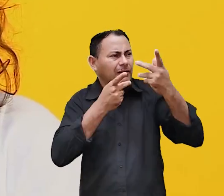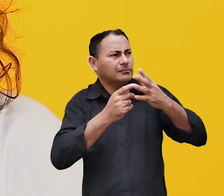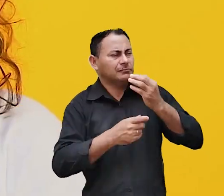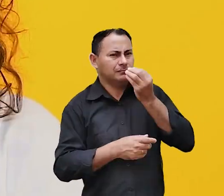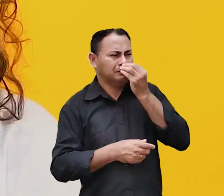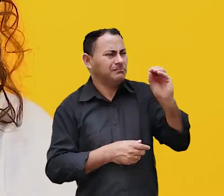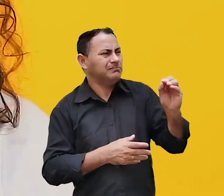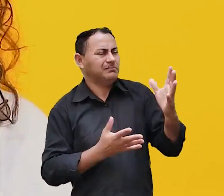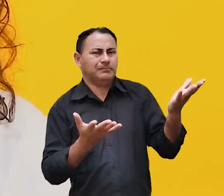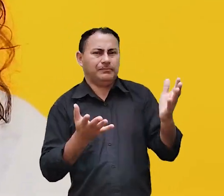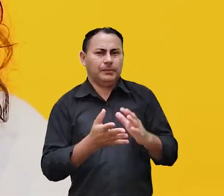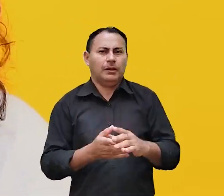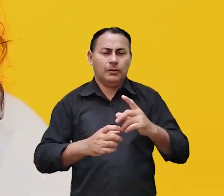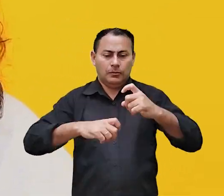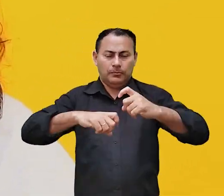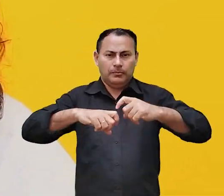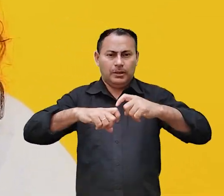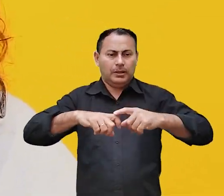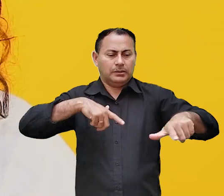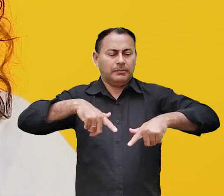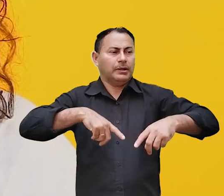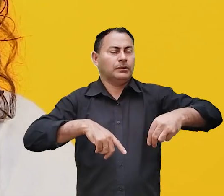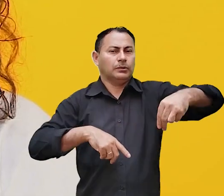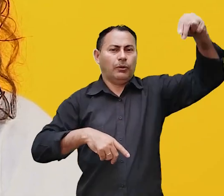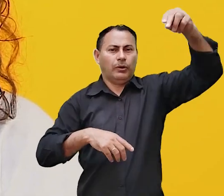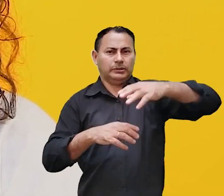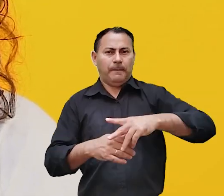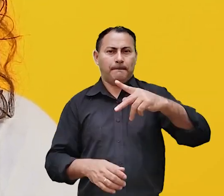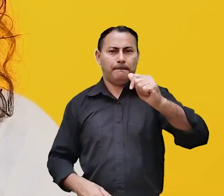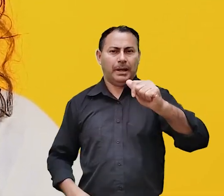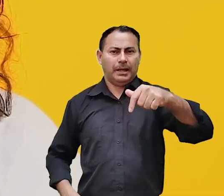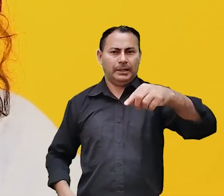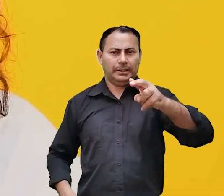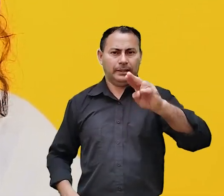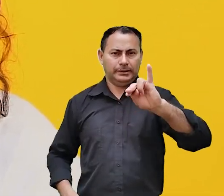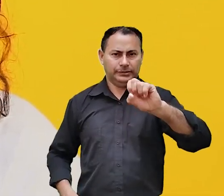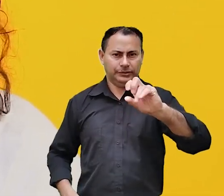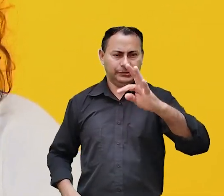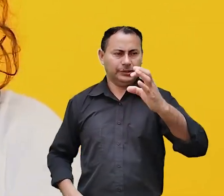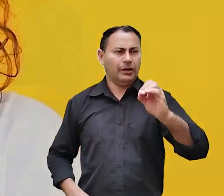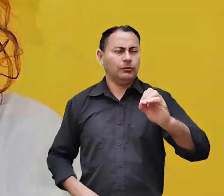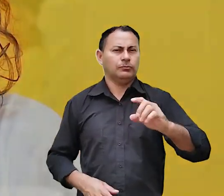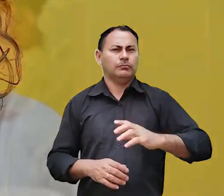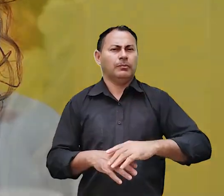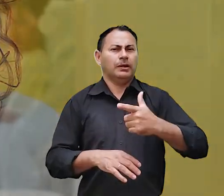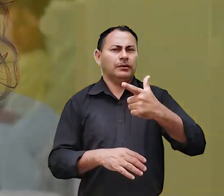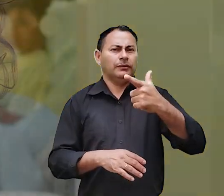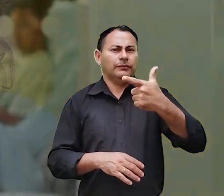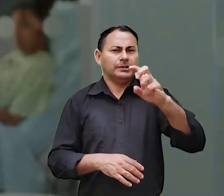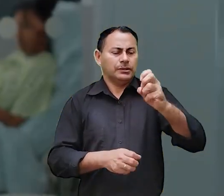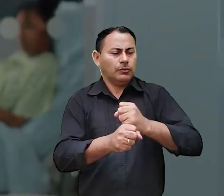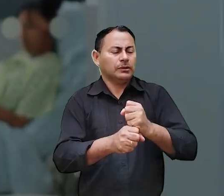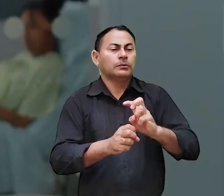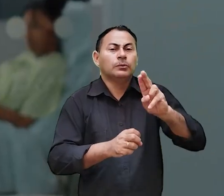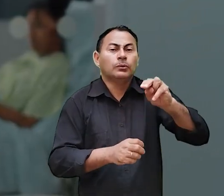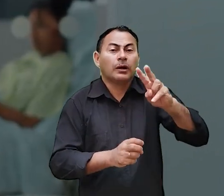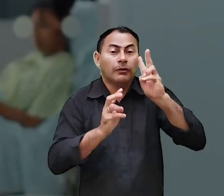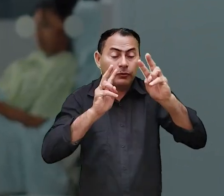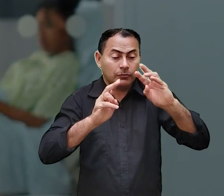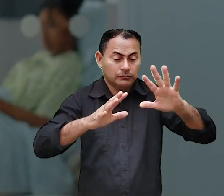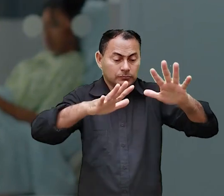conheço alguns médicos missionários que estão trabalhando no norte do Paquistão há mais de 25 anos sem nunca terem visto muçulmanos se